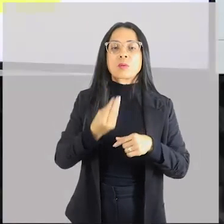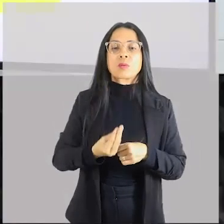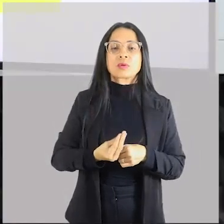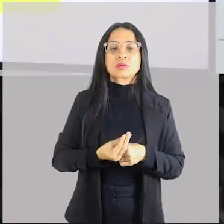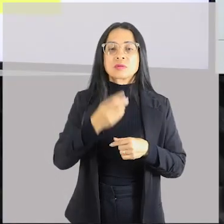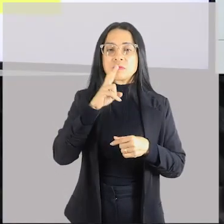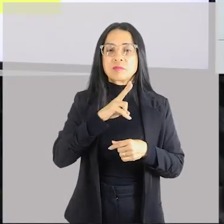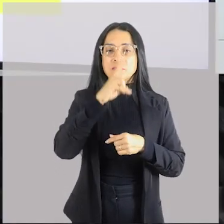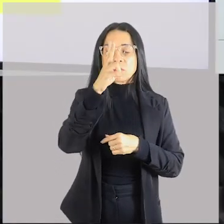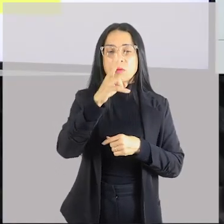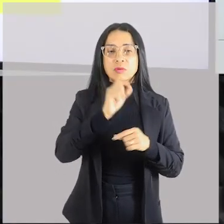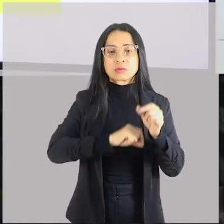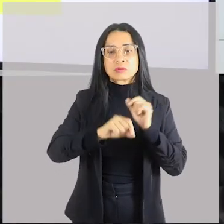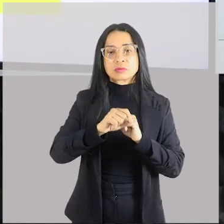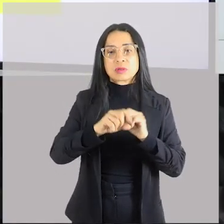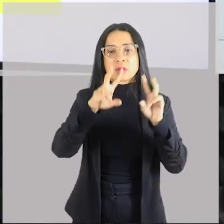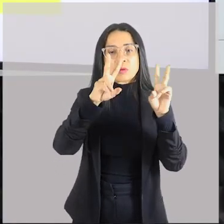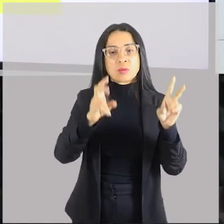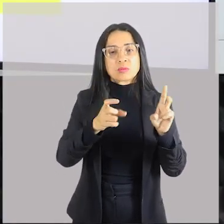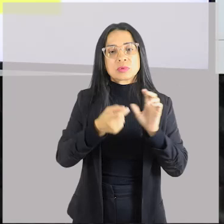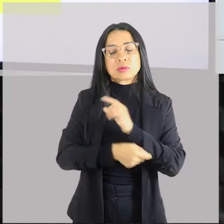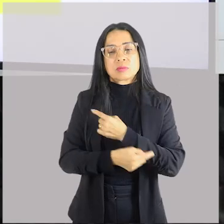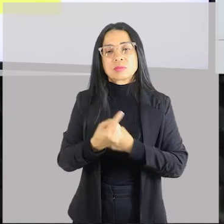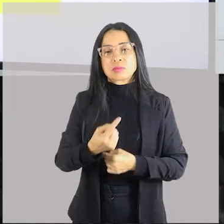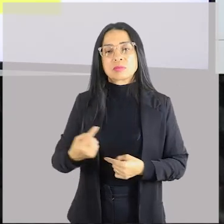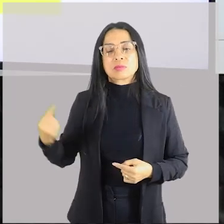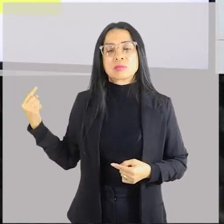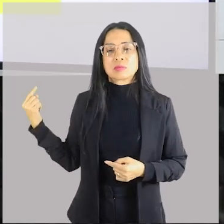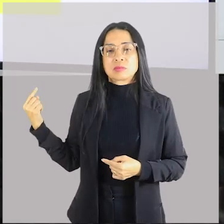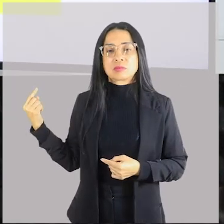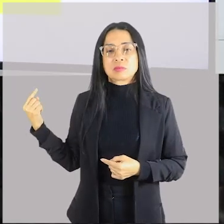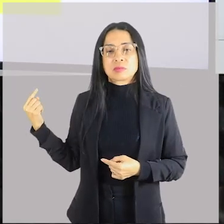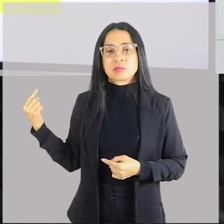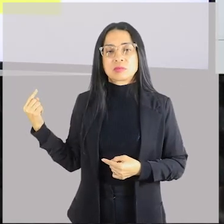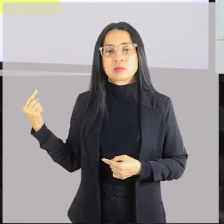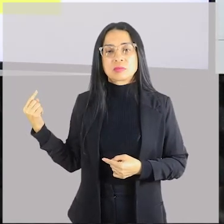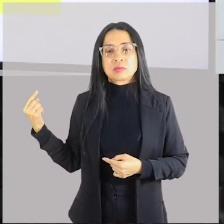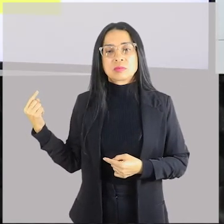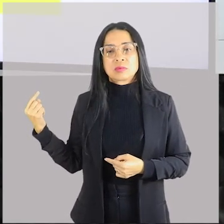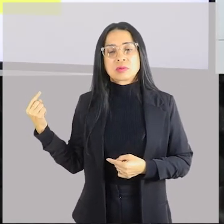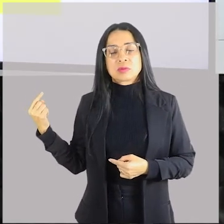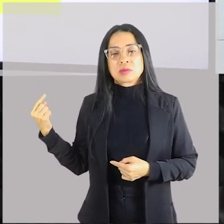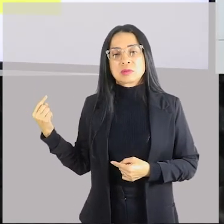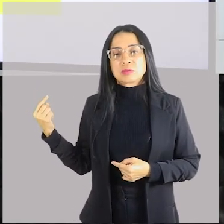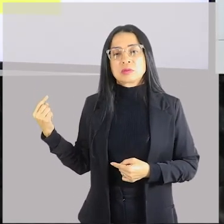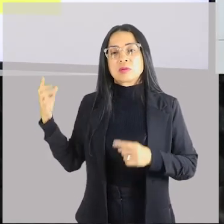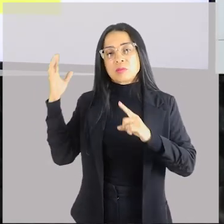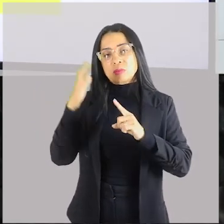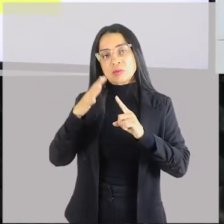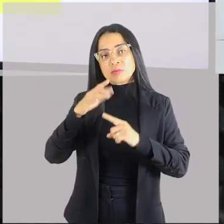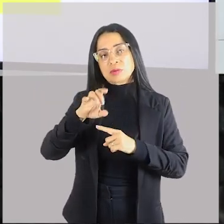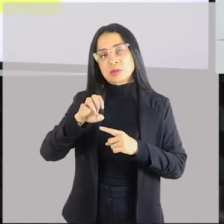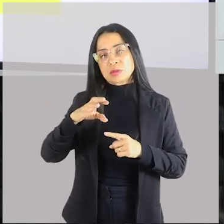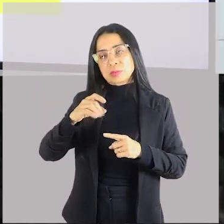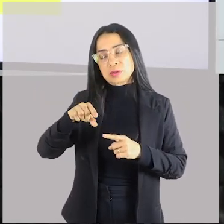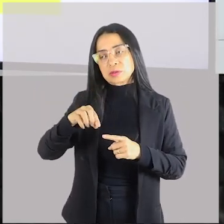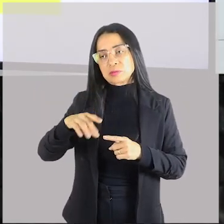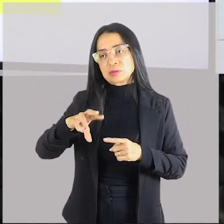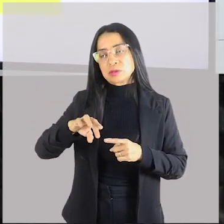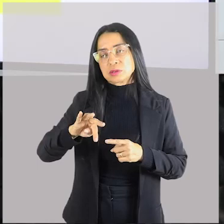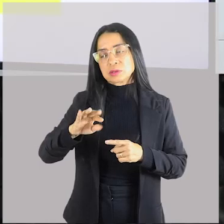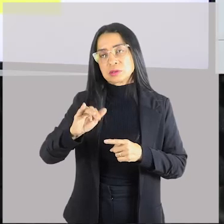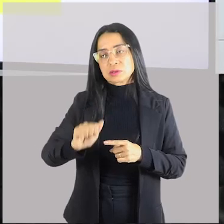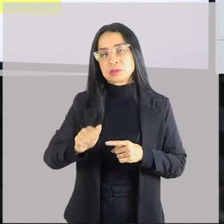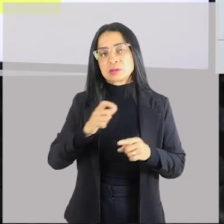expressionista Ah o de Cavalcante tem uma tendência cubista a Anita tem uma tendência impressionista que talvez fosse um padrão